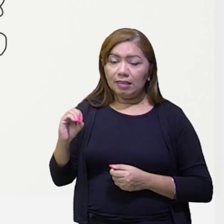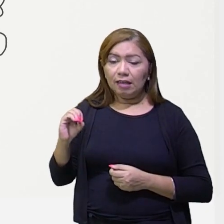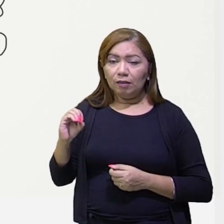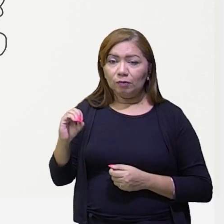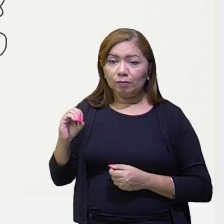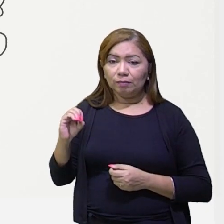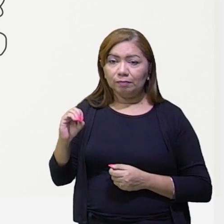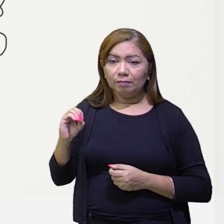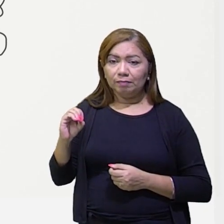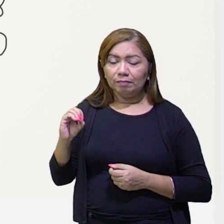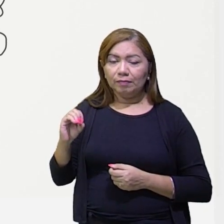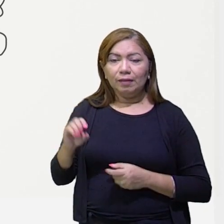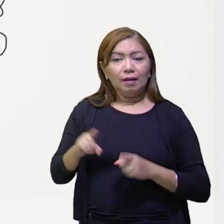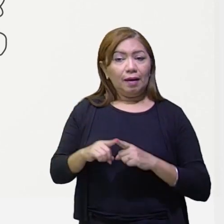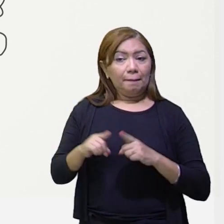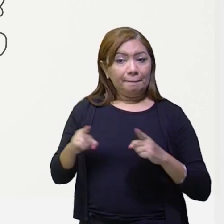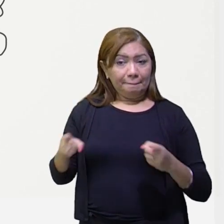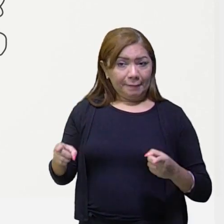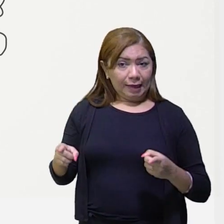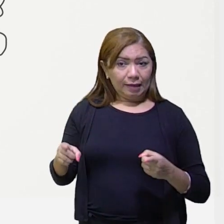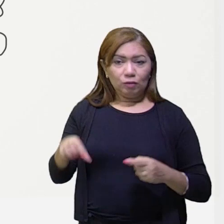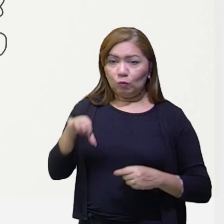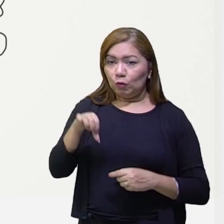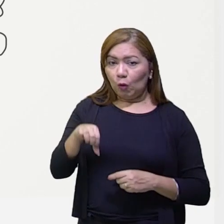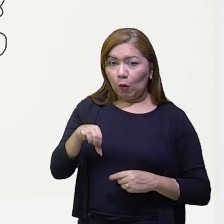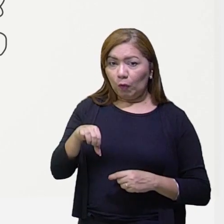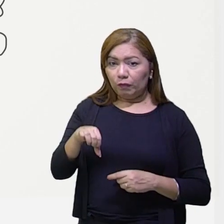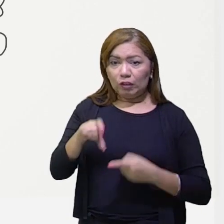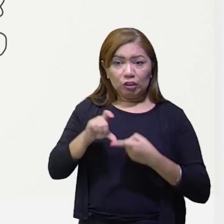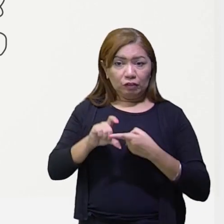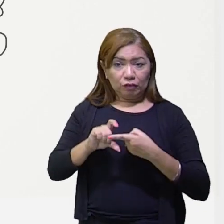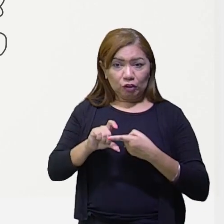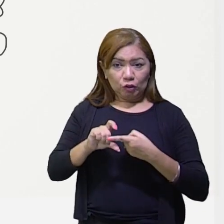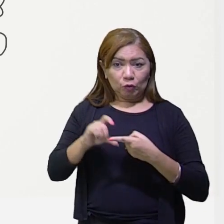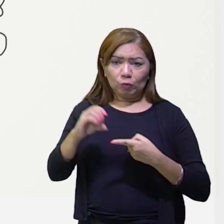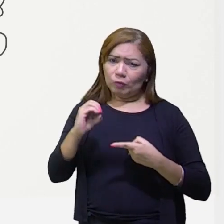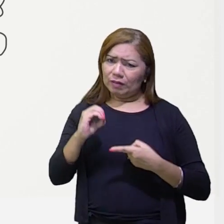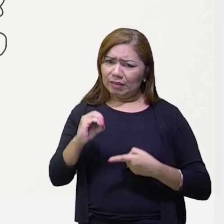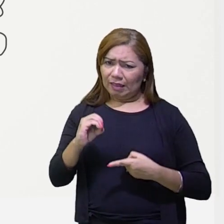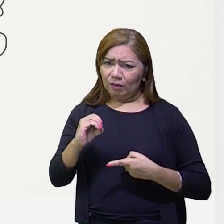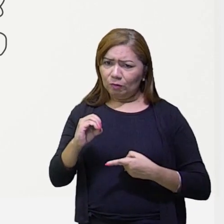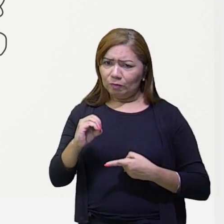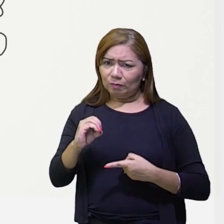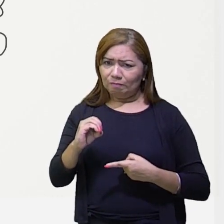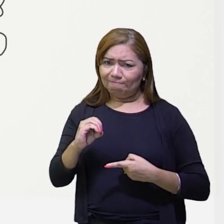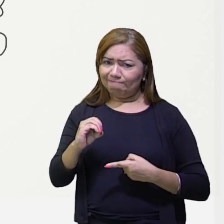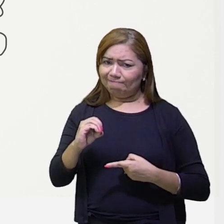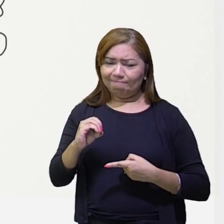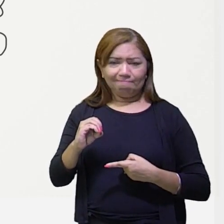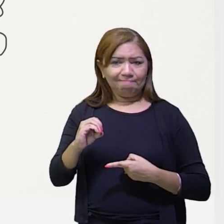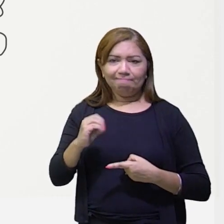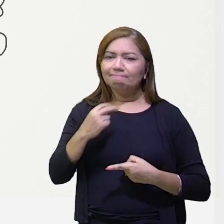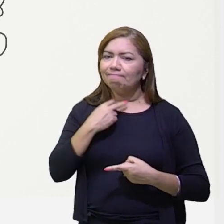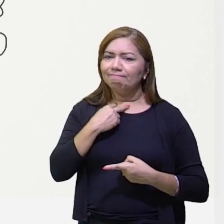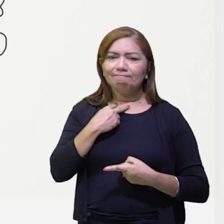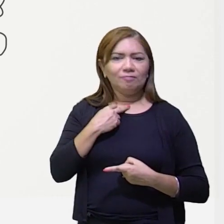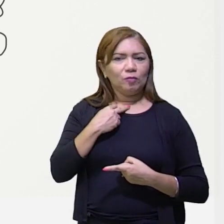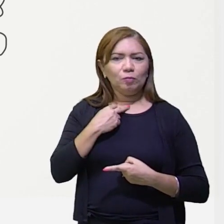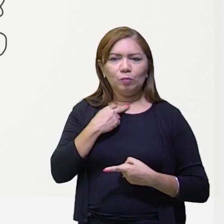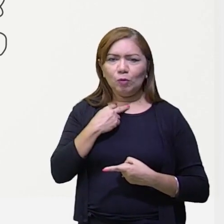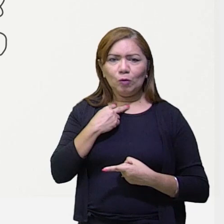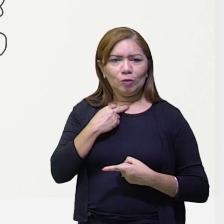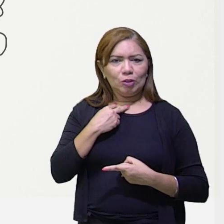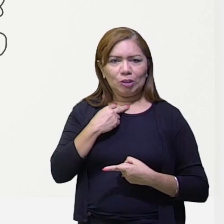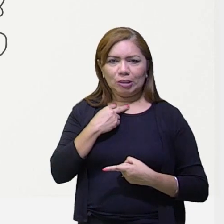0. Agora, eu posso pegar 9, professor, e dividir por 0? De forma